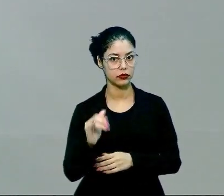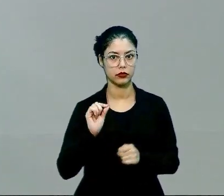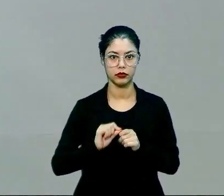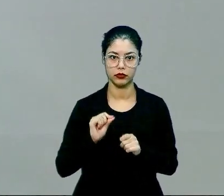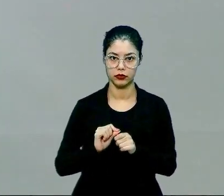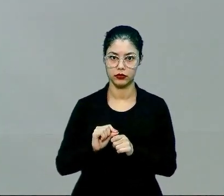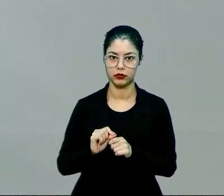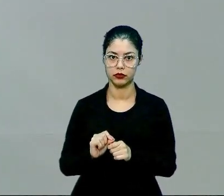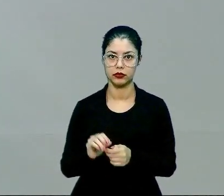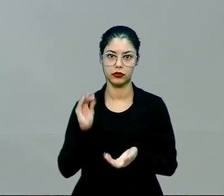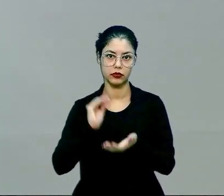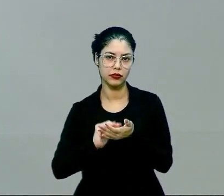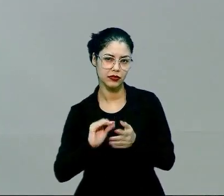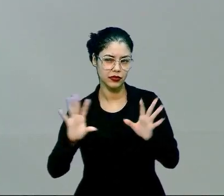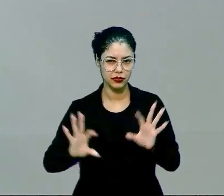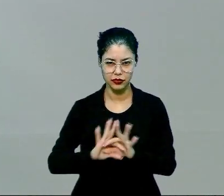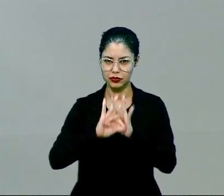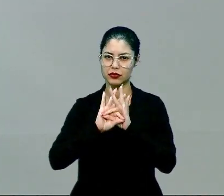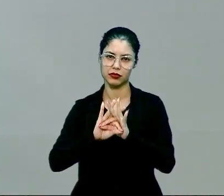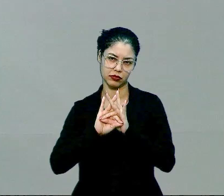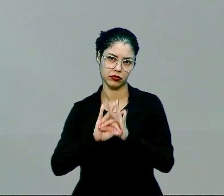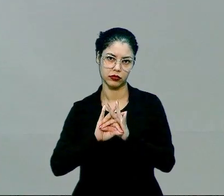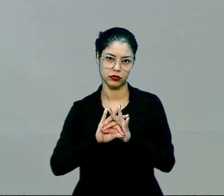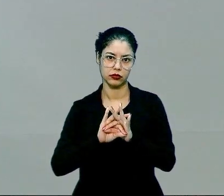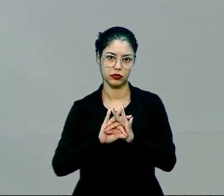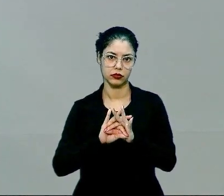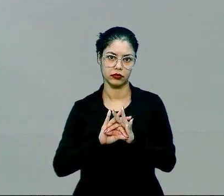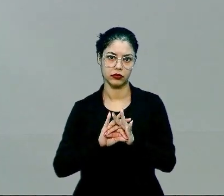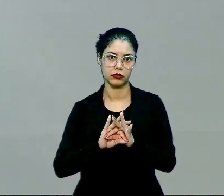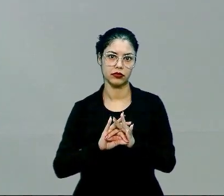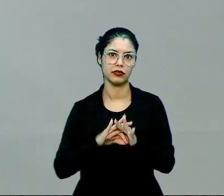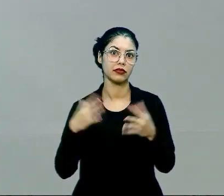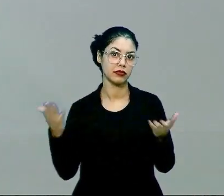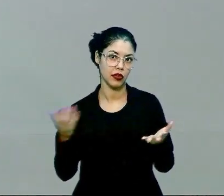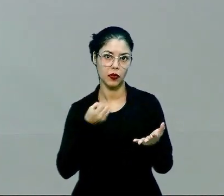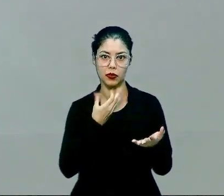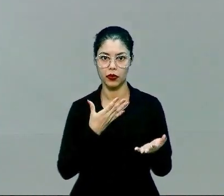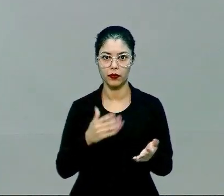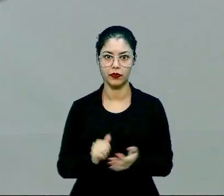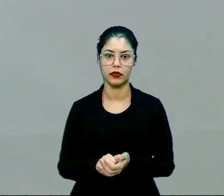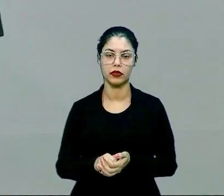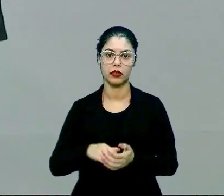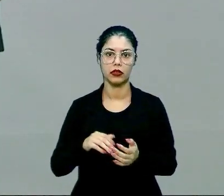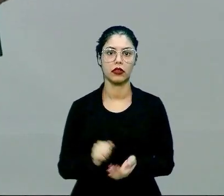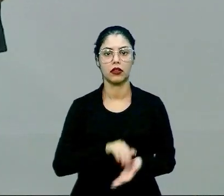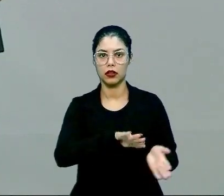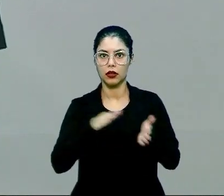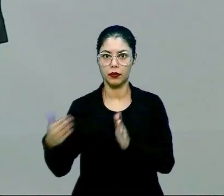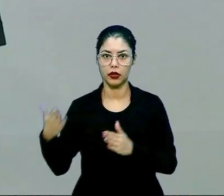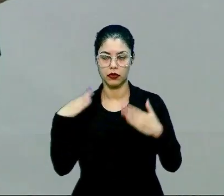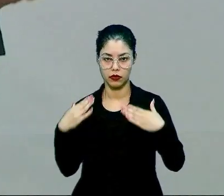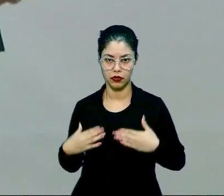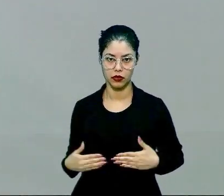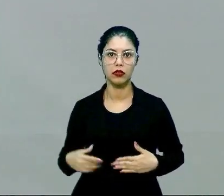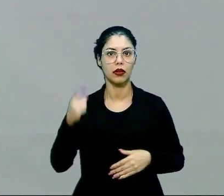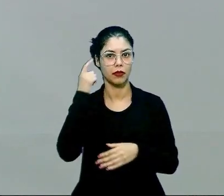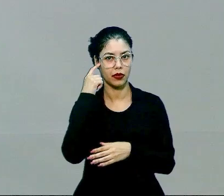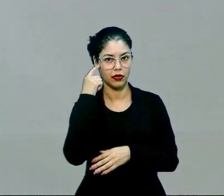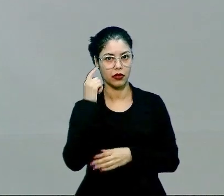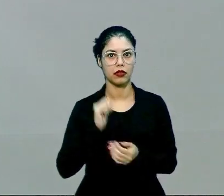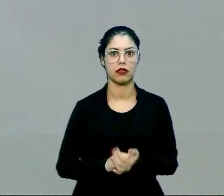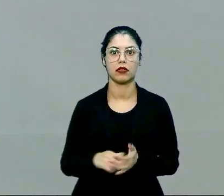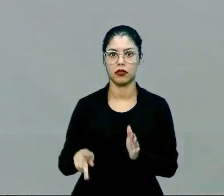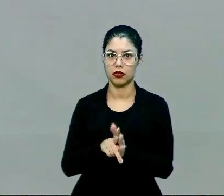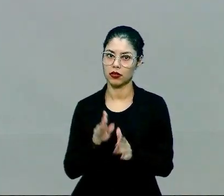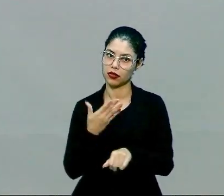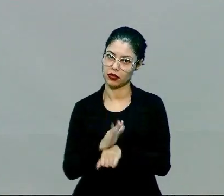ser insuficiente. Fez uma correlação que nem é válida, vamos colocar assim, correlação da parte física com a parte mental num aspecto